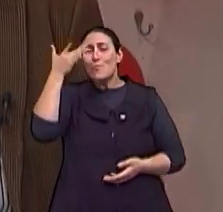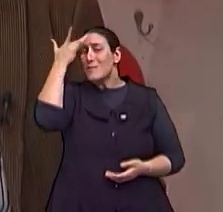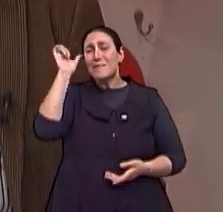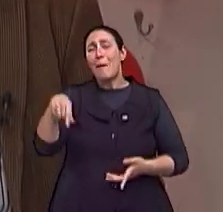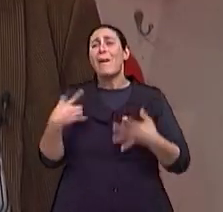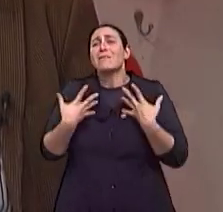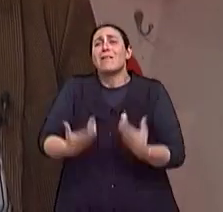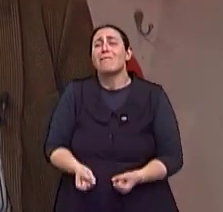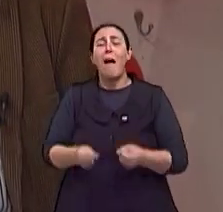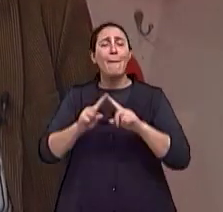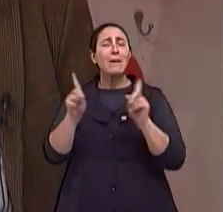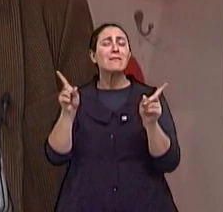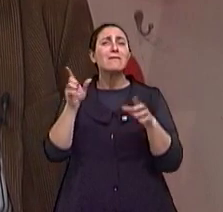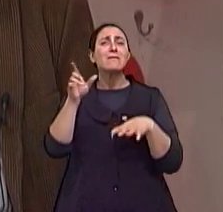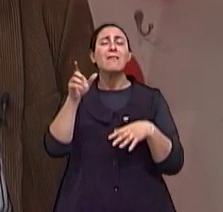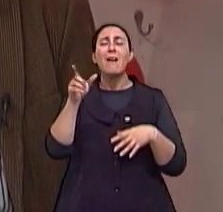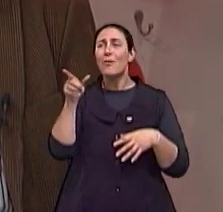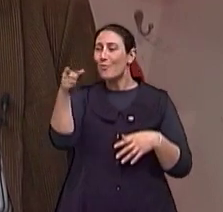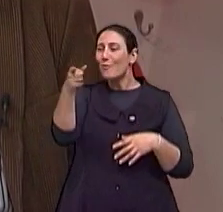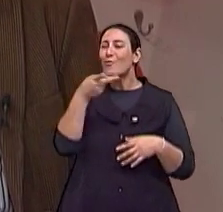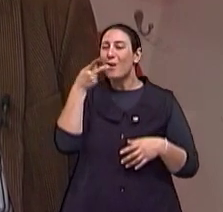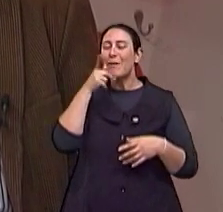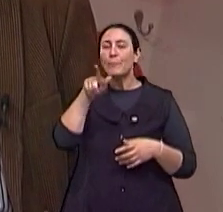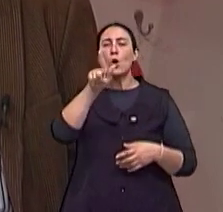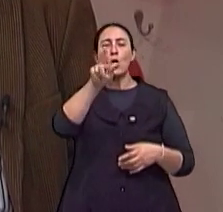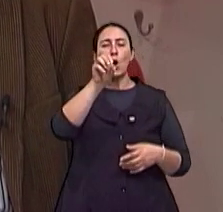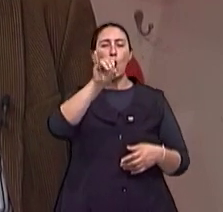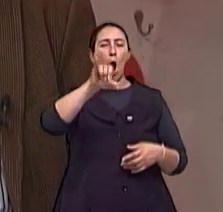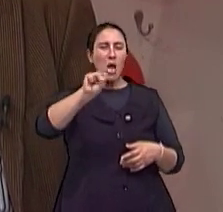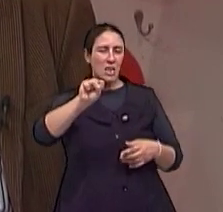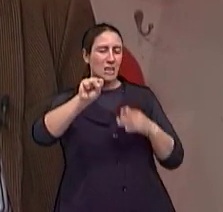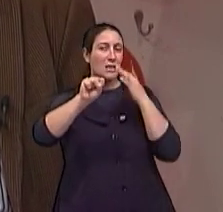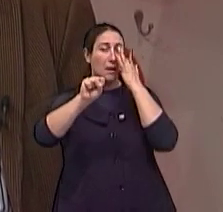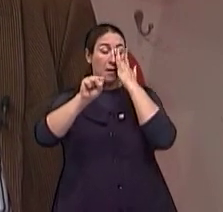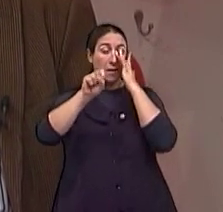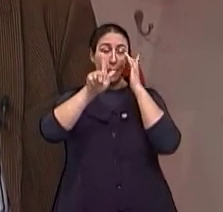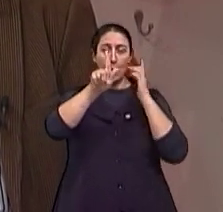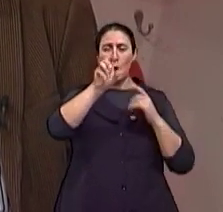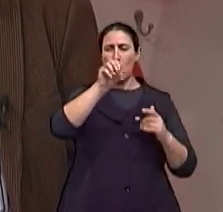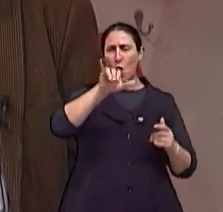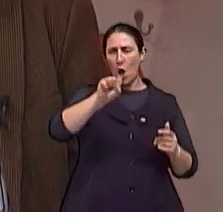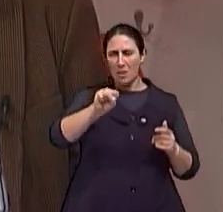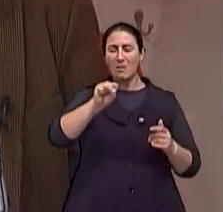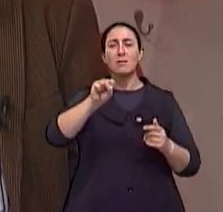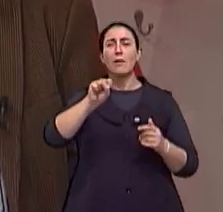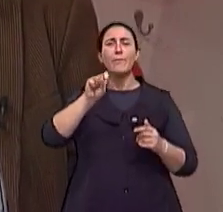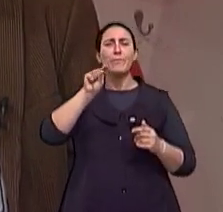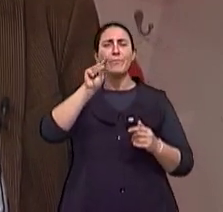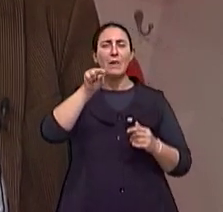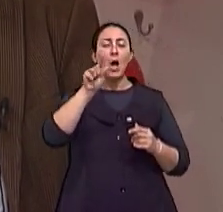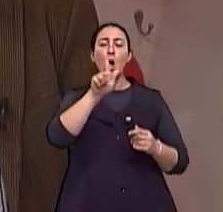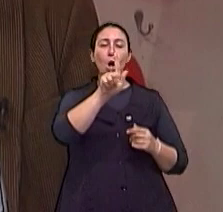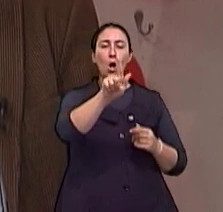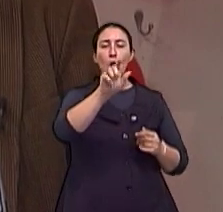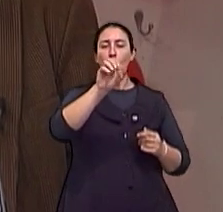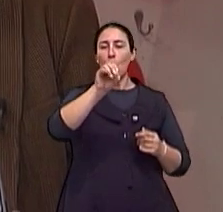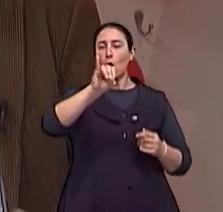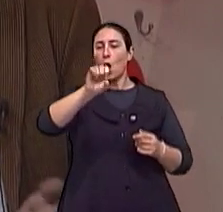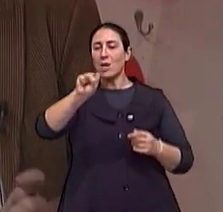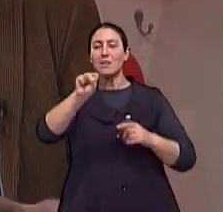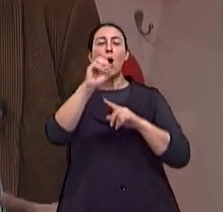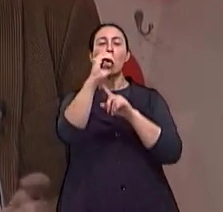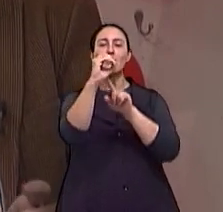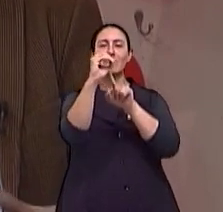aceitar melhor, mas eu vou tomar esse exemplo que tu falaste dos góis, né? Na verdade, góis, esse O, ele é um zero, né? E, que